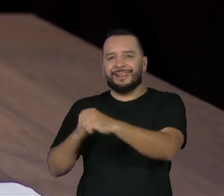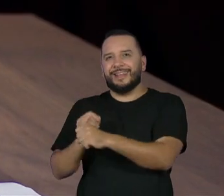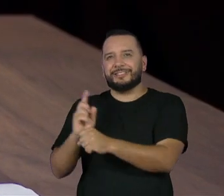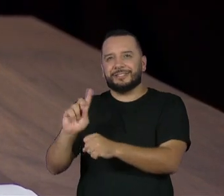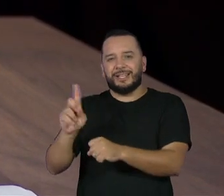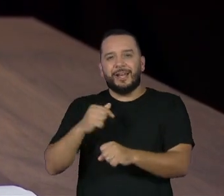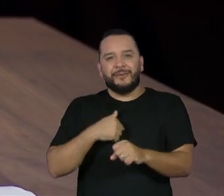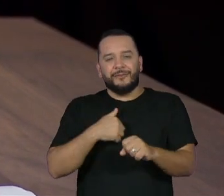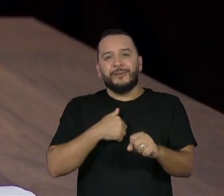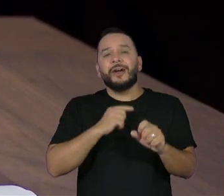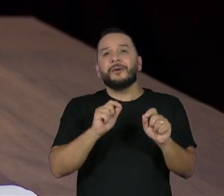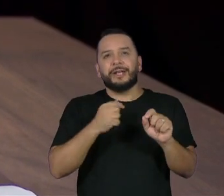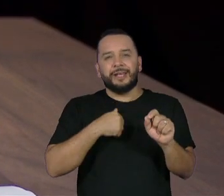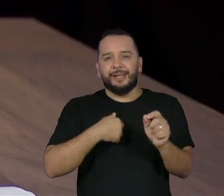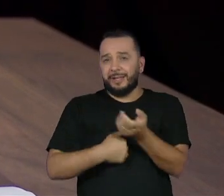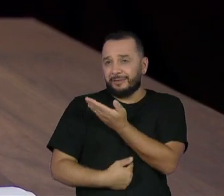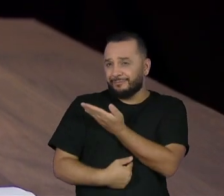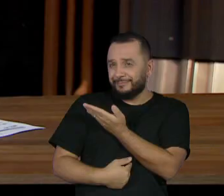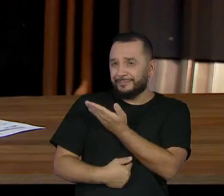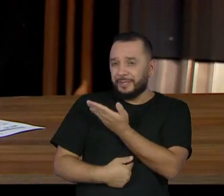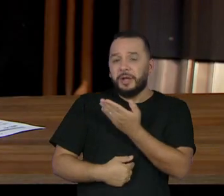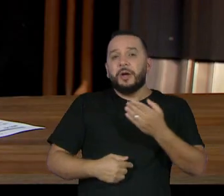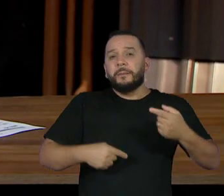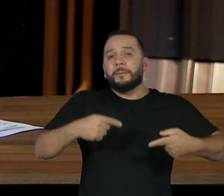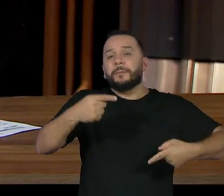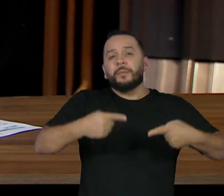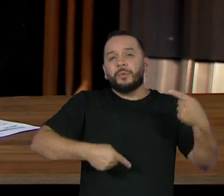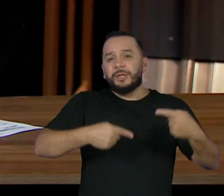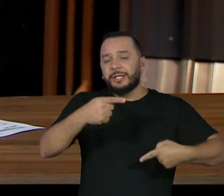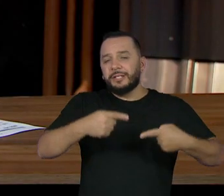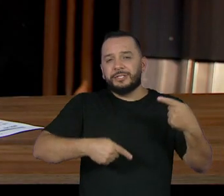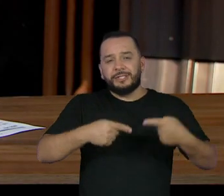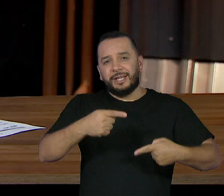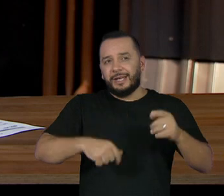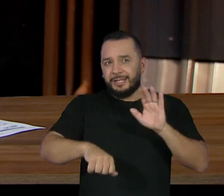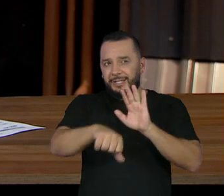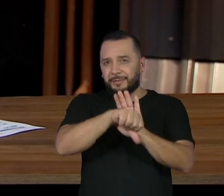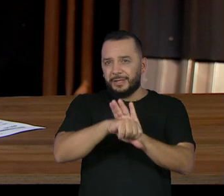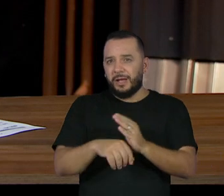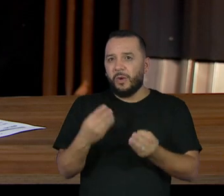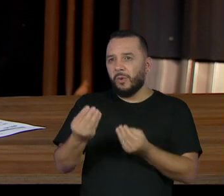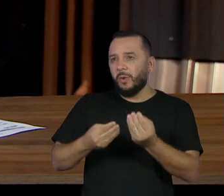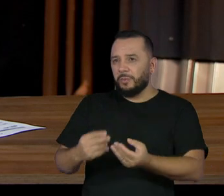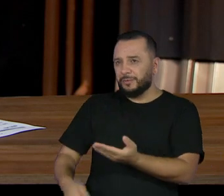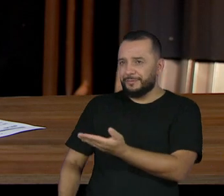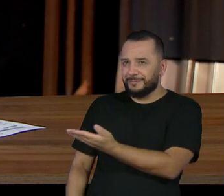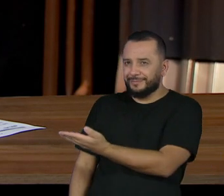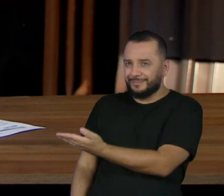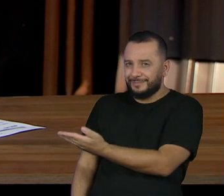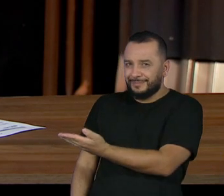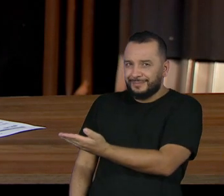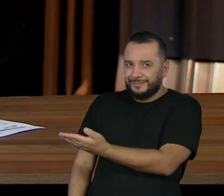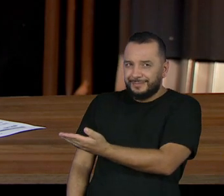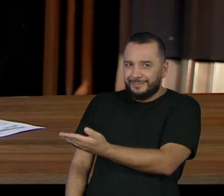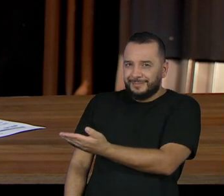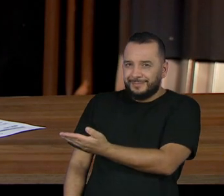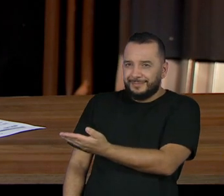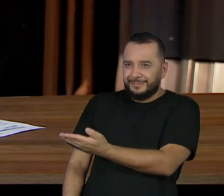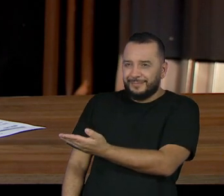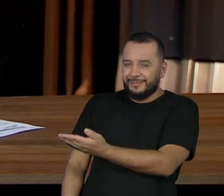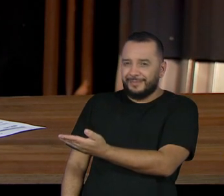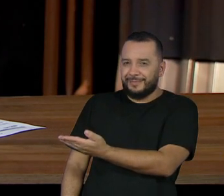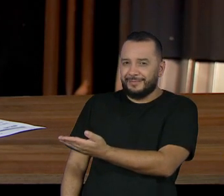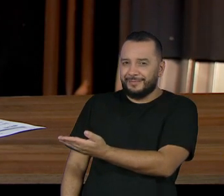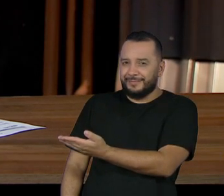Tamires? Nesse livro, Política Criminal, Processo de Racialização e Obstáculos à Cidadania da População Negra